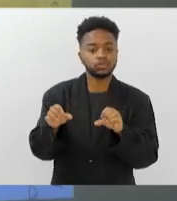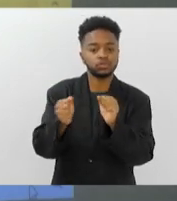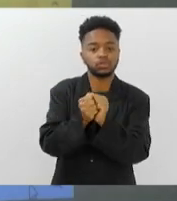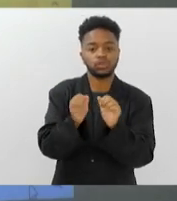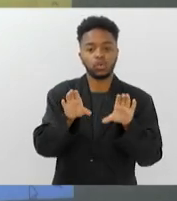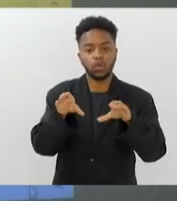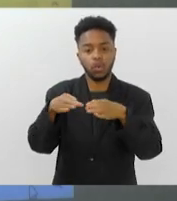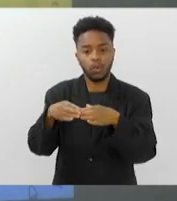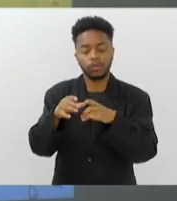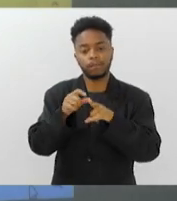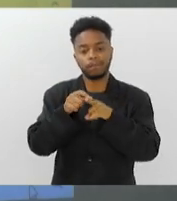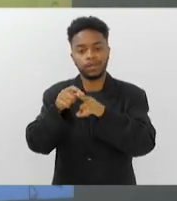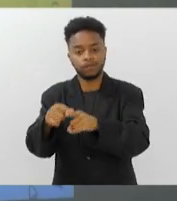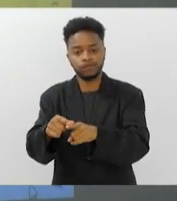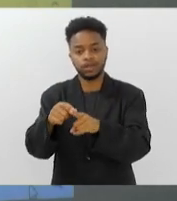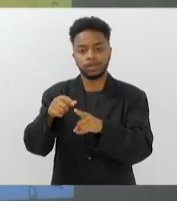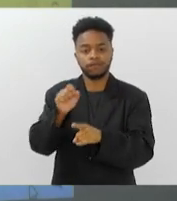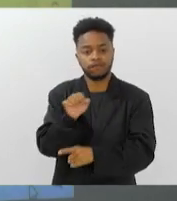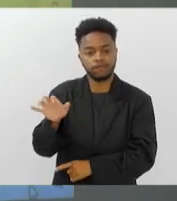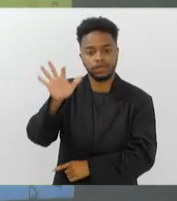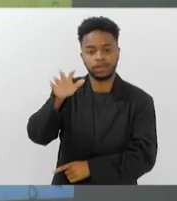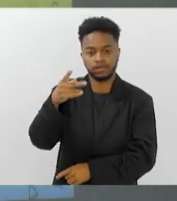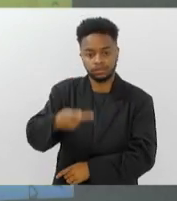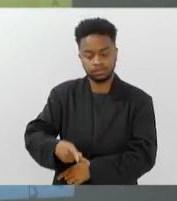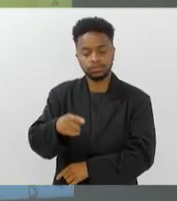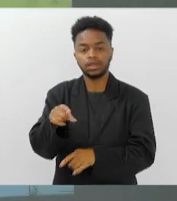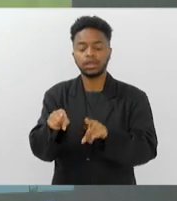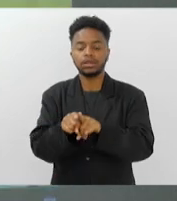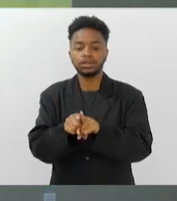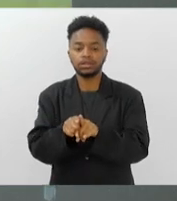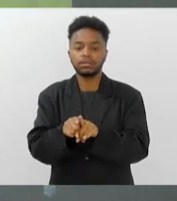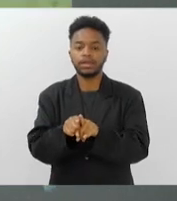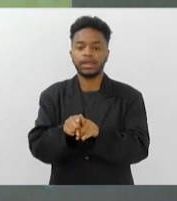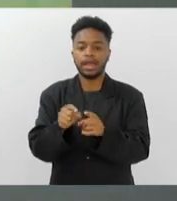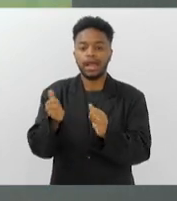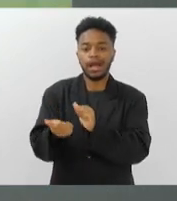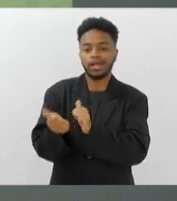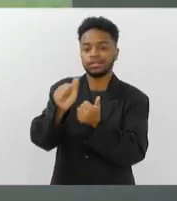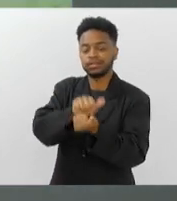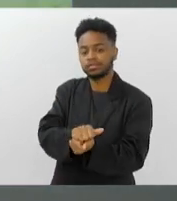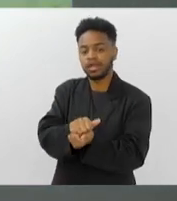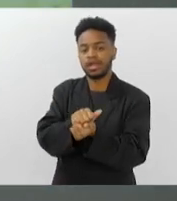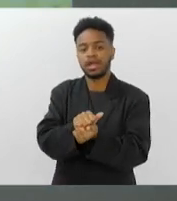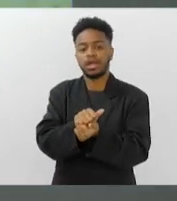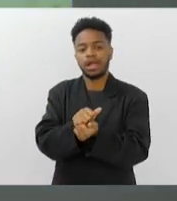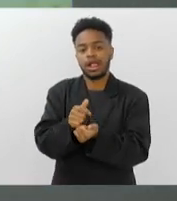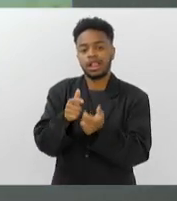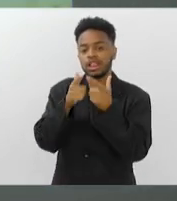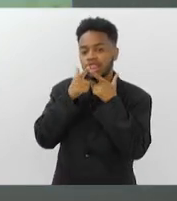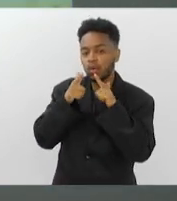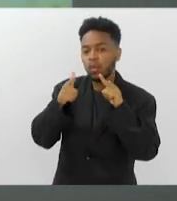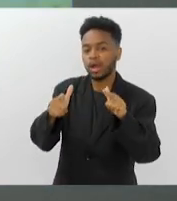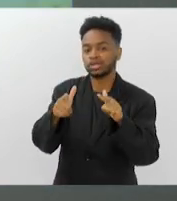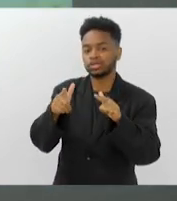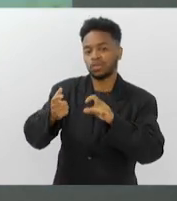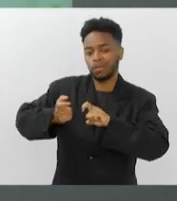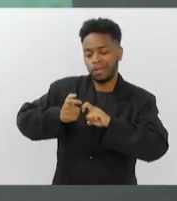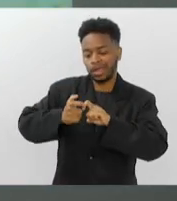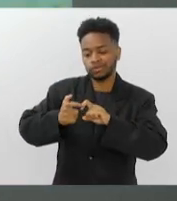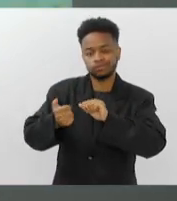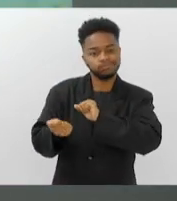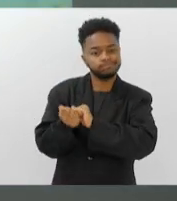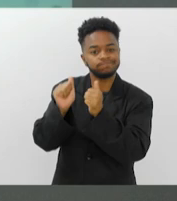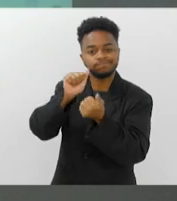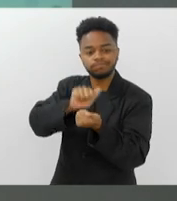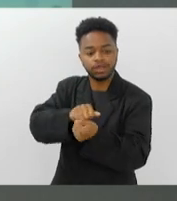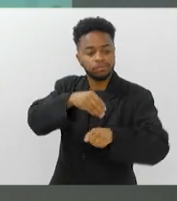favelas e periferias aqui no estado adaptar a linguagem e visão biomédica para visão popular então uma linguagem simples pra gente poder repassar